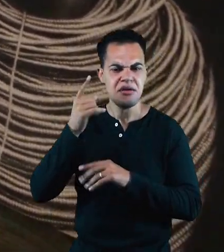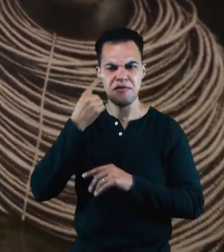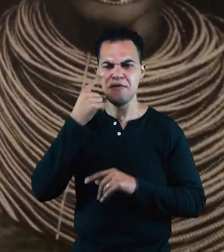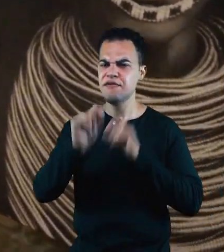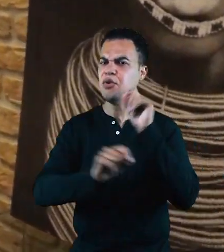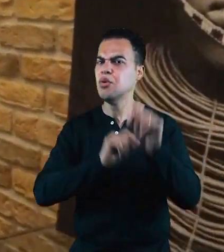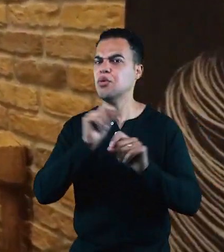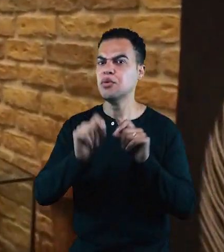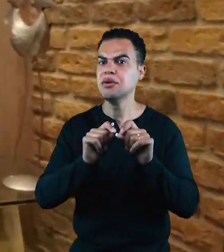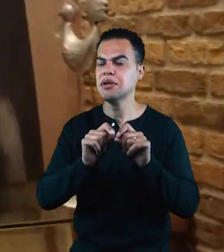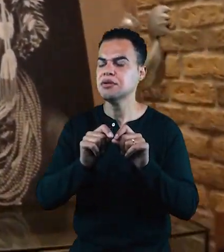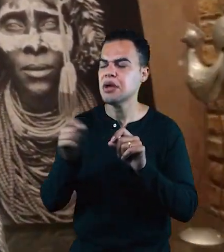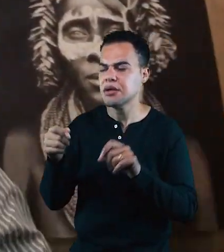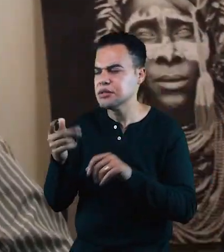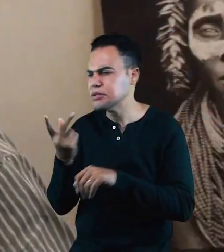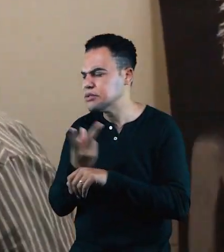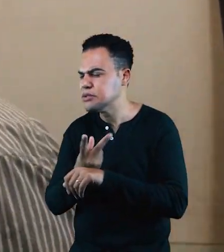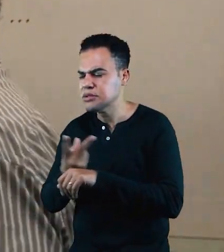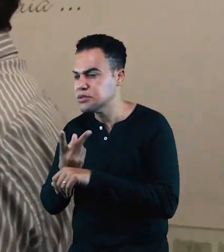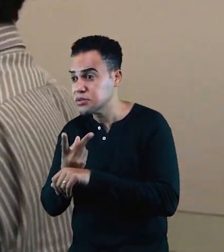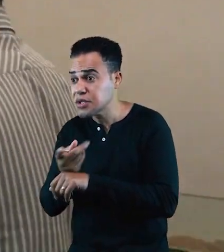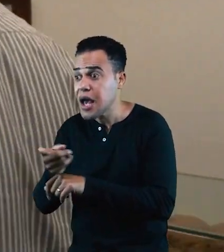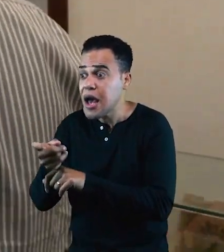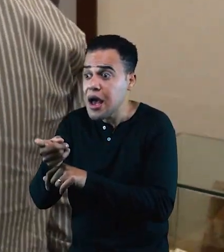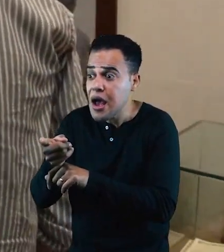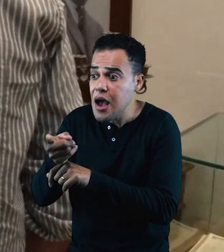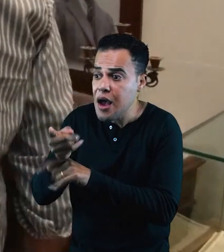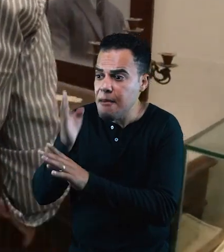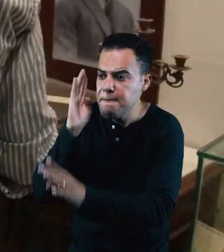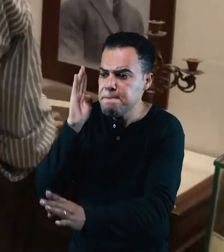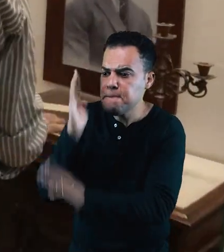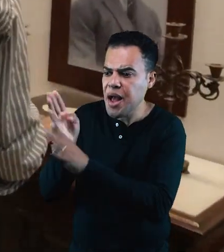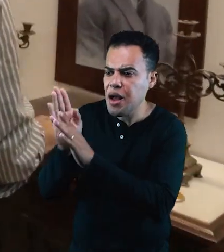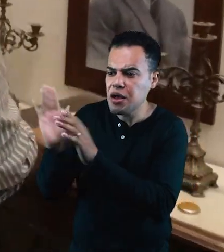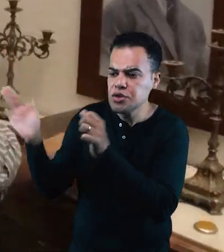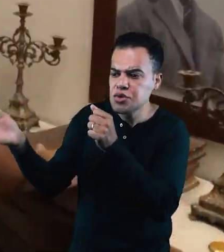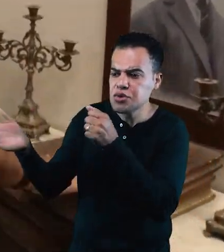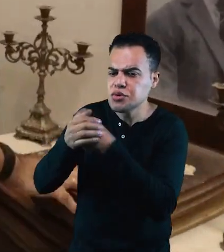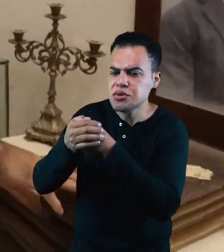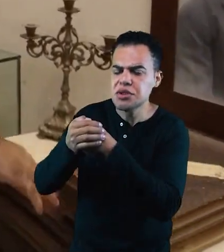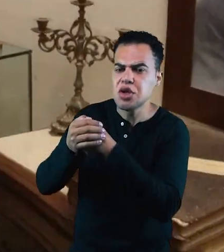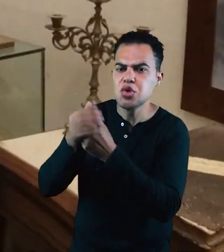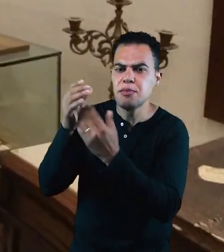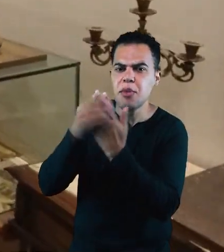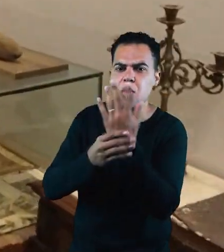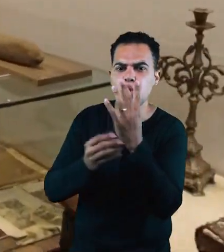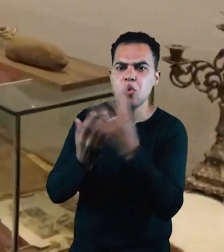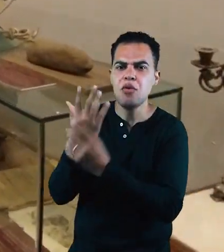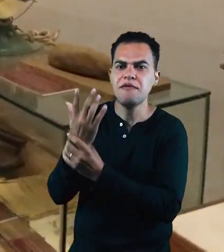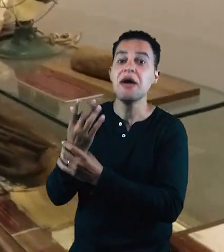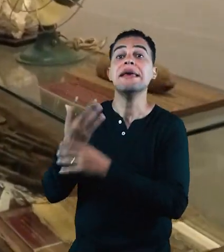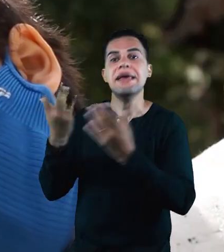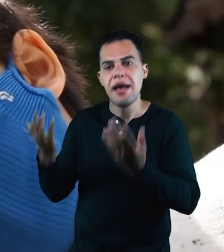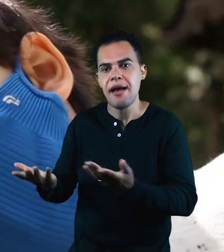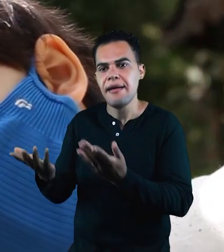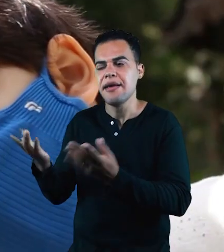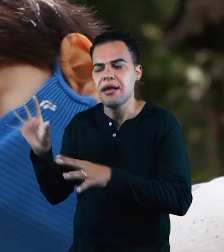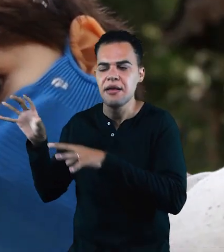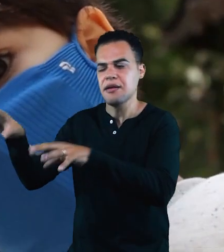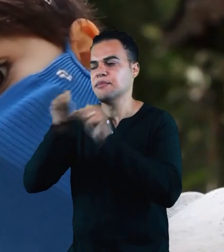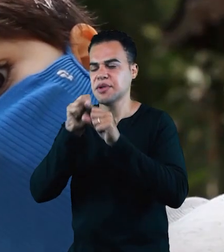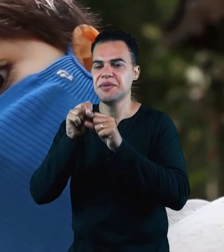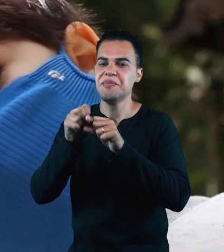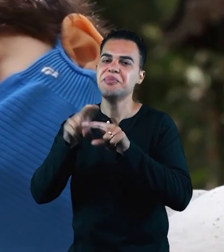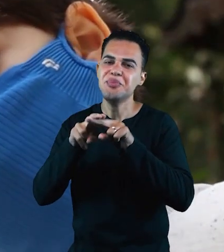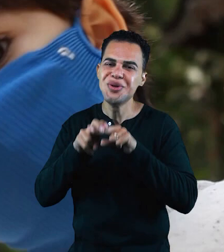Vamos lá ver o que, que é isso. Quando chega, era o desconhecido. Mesaque é visto apreciando a riqueza cultural numa sala de artefatos históricos